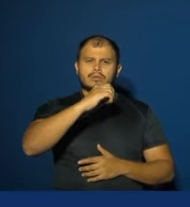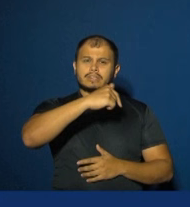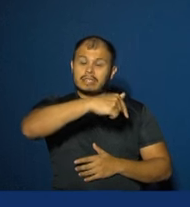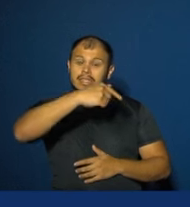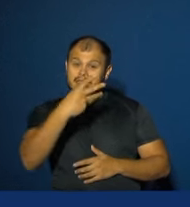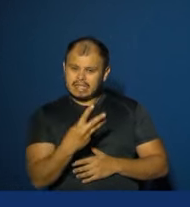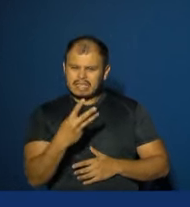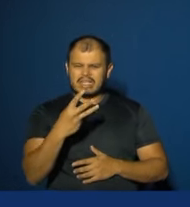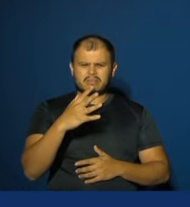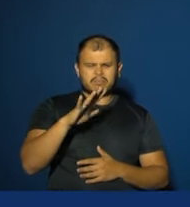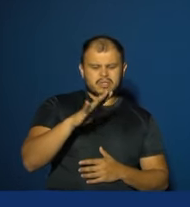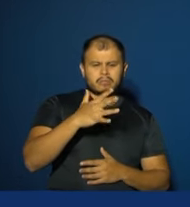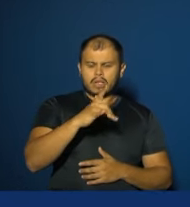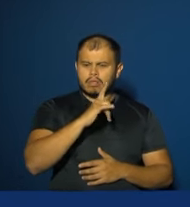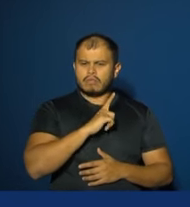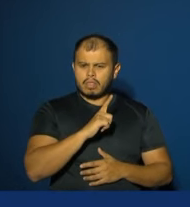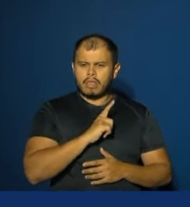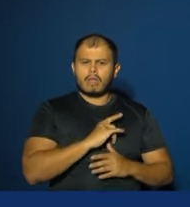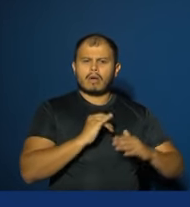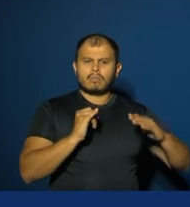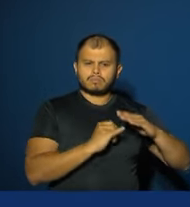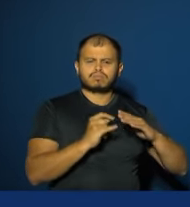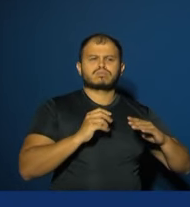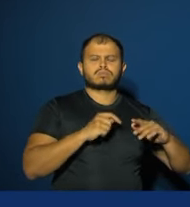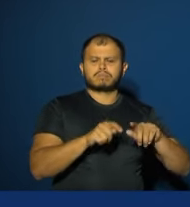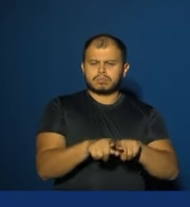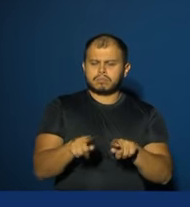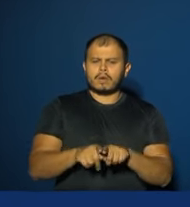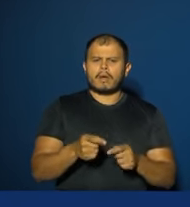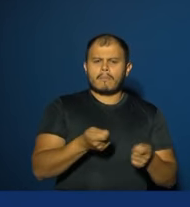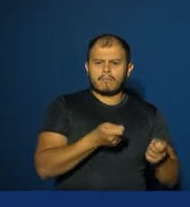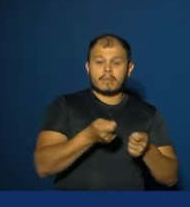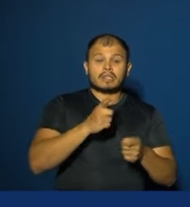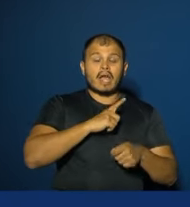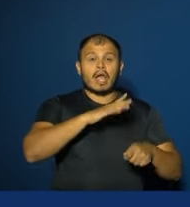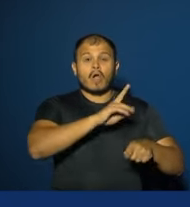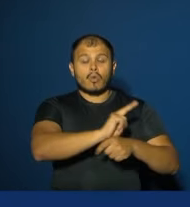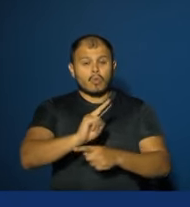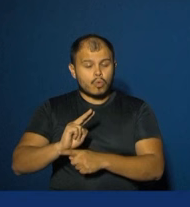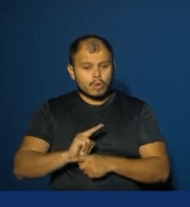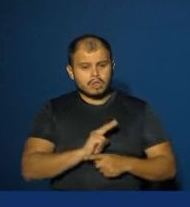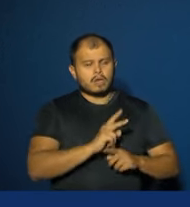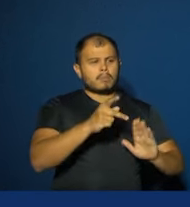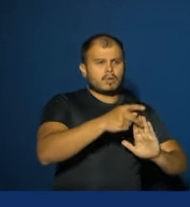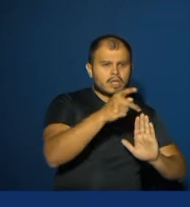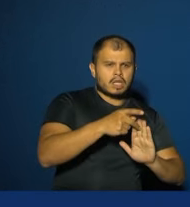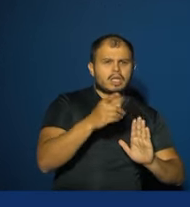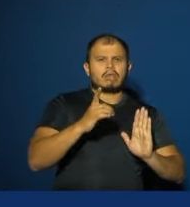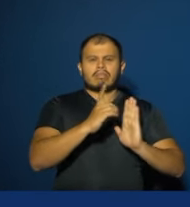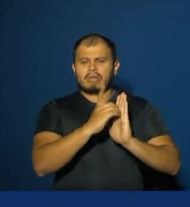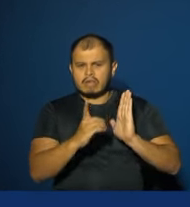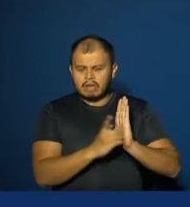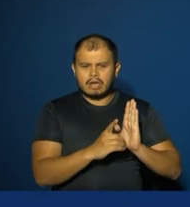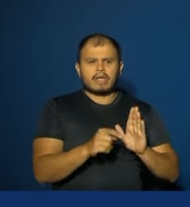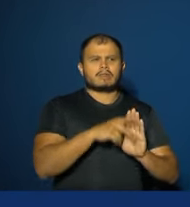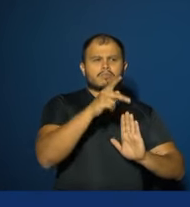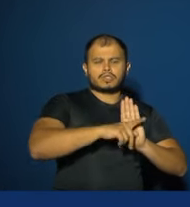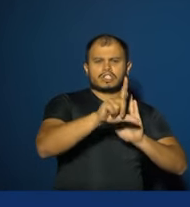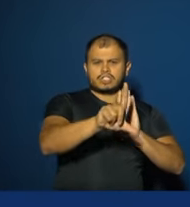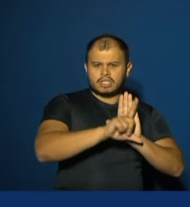173, se eu não me engano, medidas institucionais que nós estamos cuidando, desde portarias, decretos e a projetos de